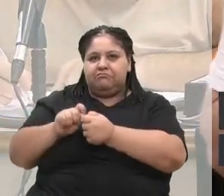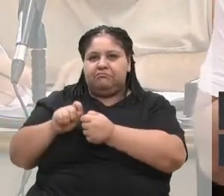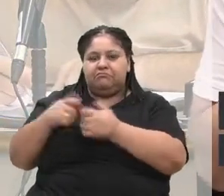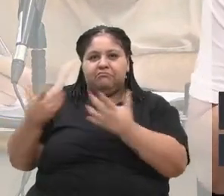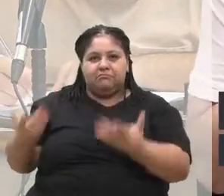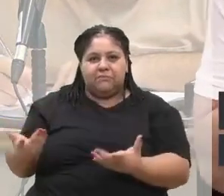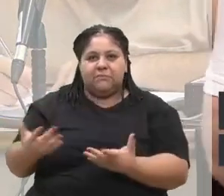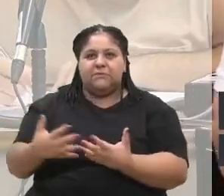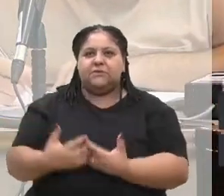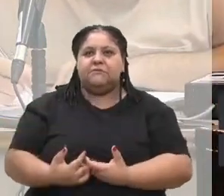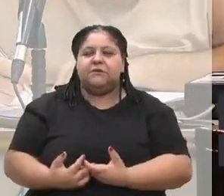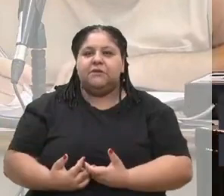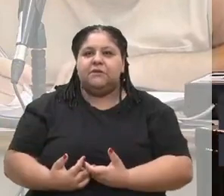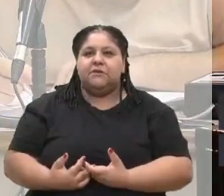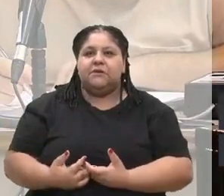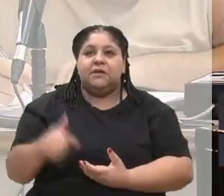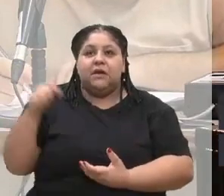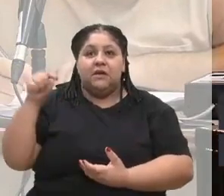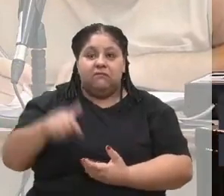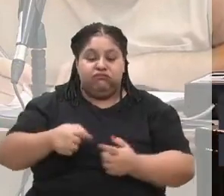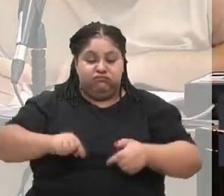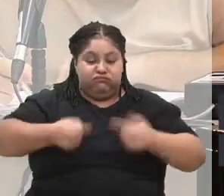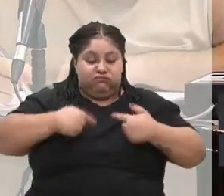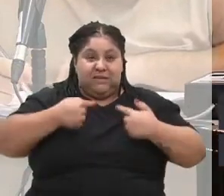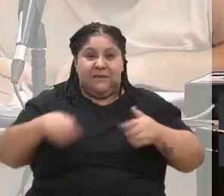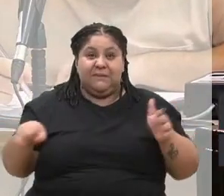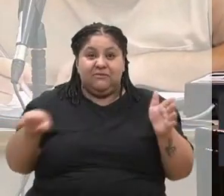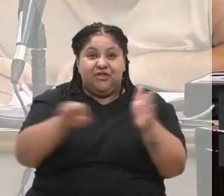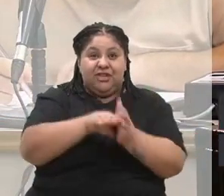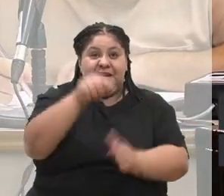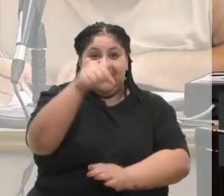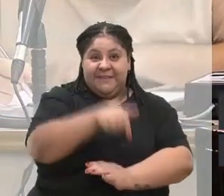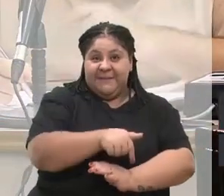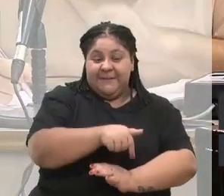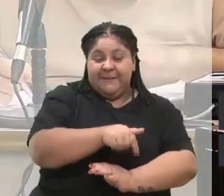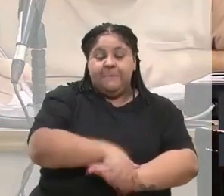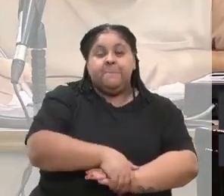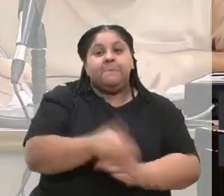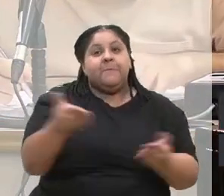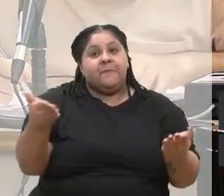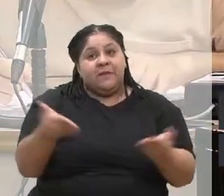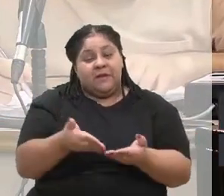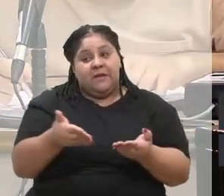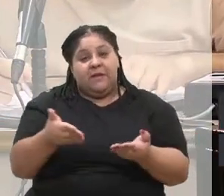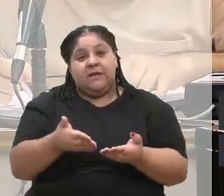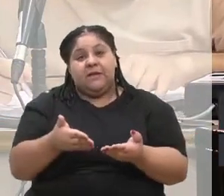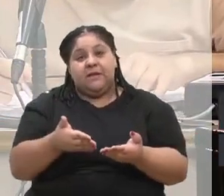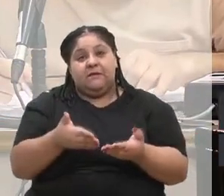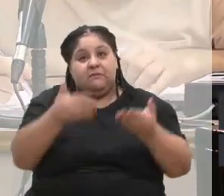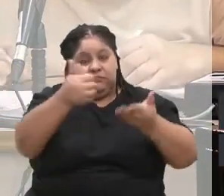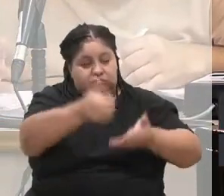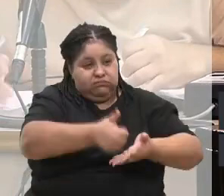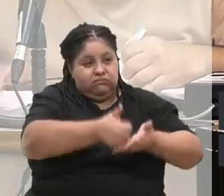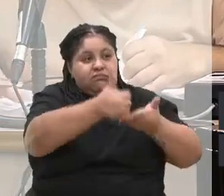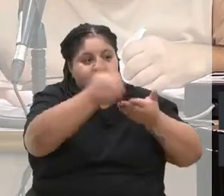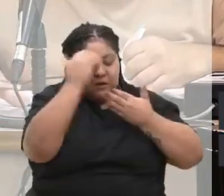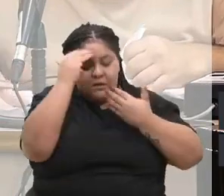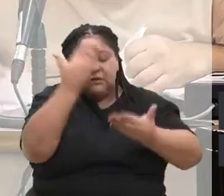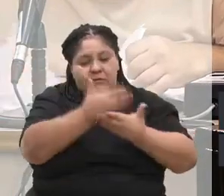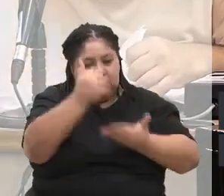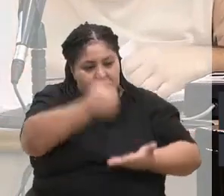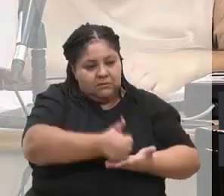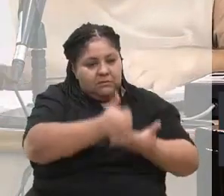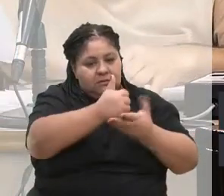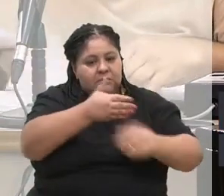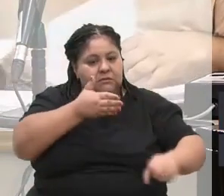sendo feito. Enfim, essa é a reclamação que chega para nós. Então, cabe aqui a nós, e contamos com a colaboração dos nobres pares, em